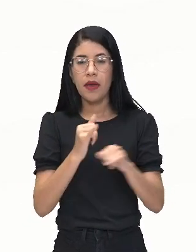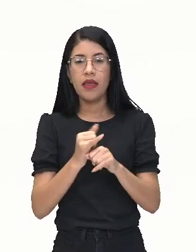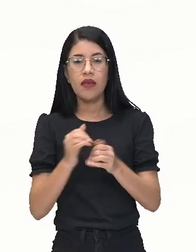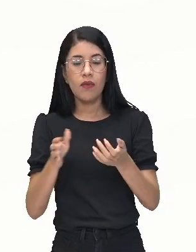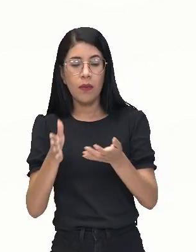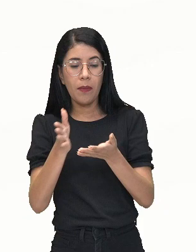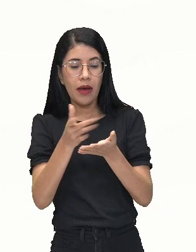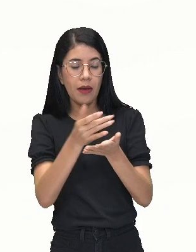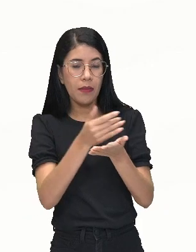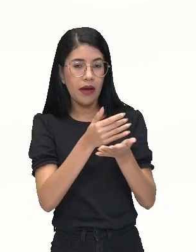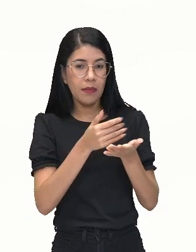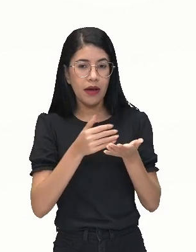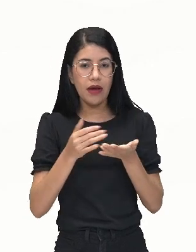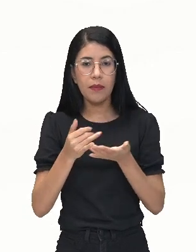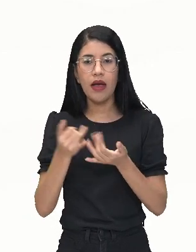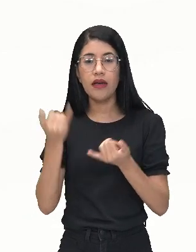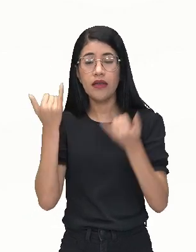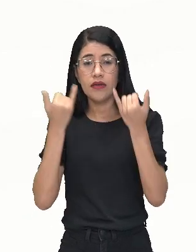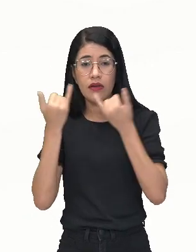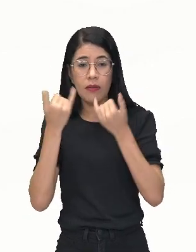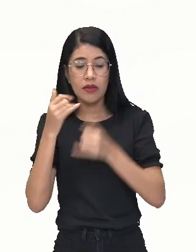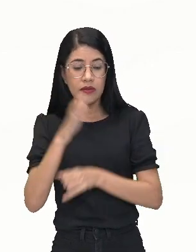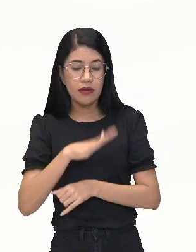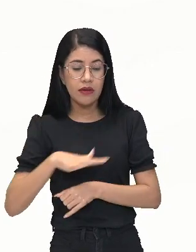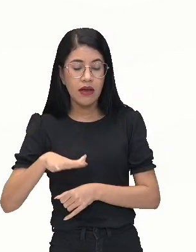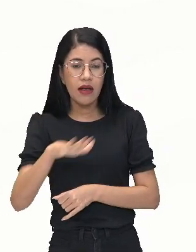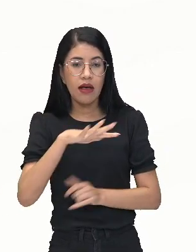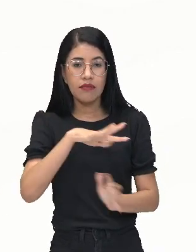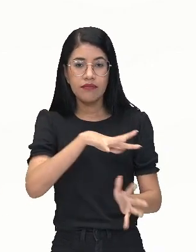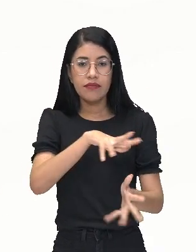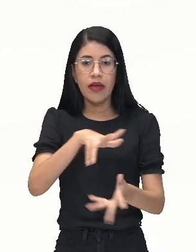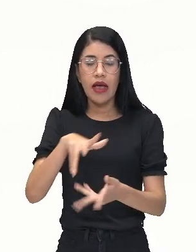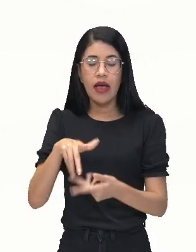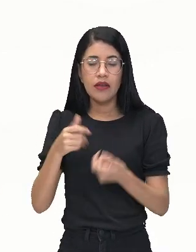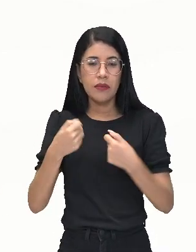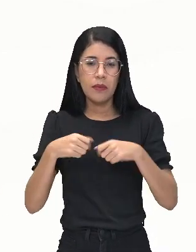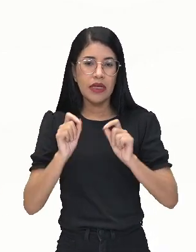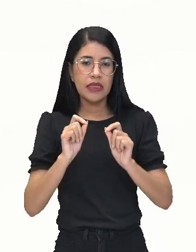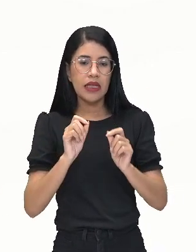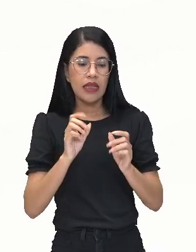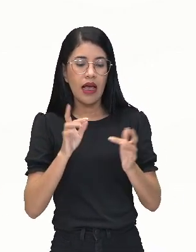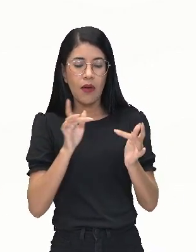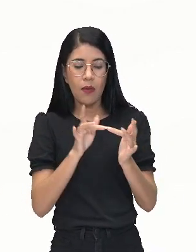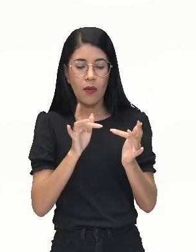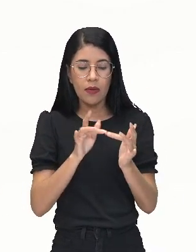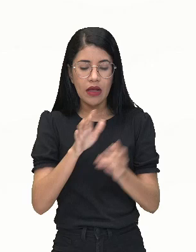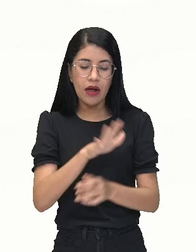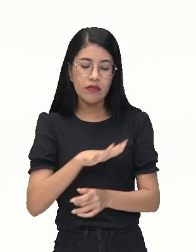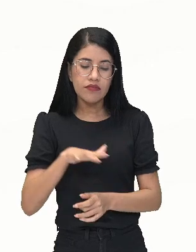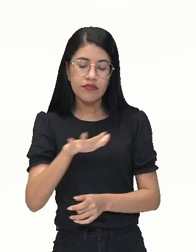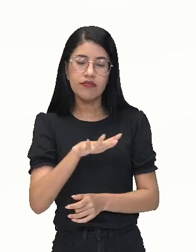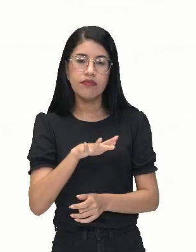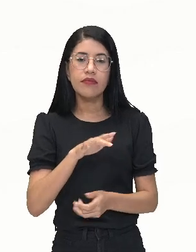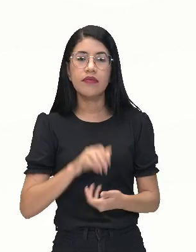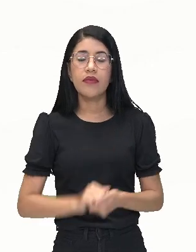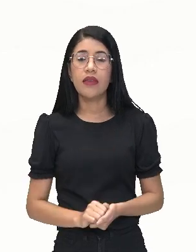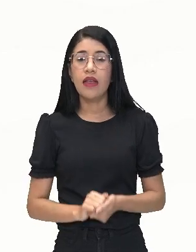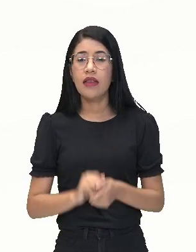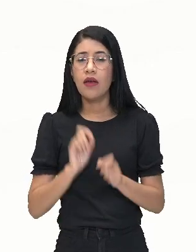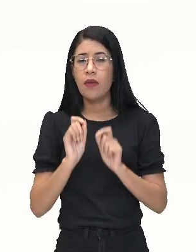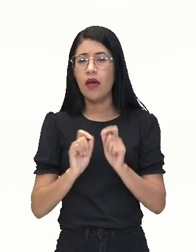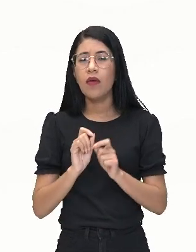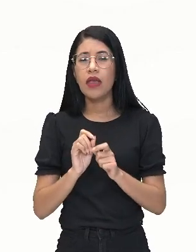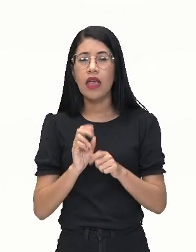coleta de dados da superfície terrestre sem precisar estar em contato com a superfície terrestre. Então é um tipo de